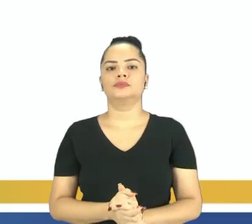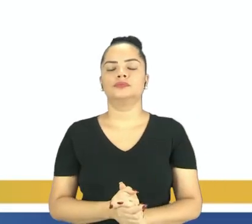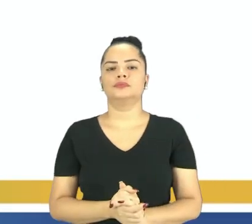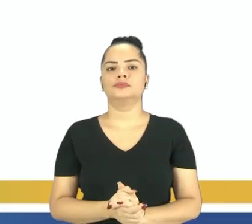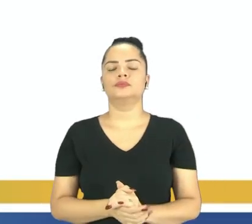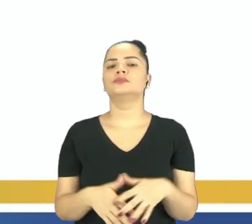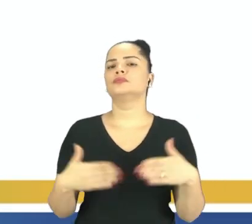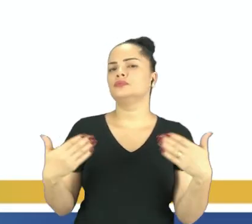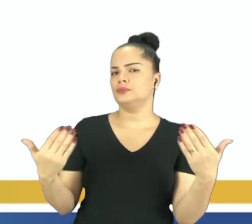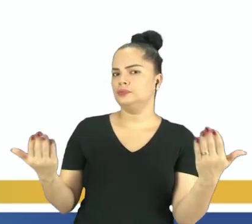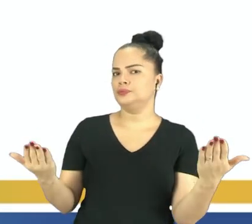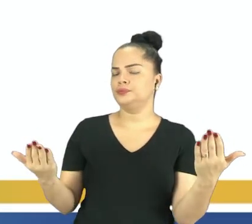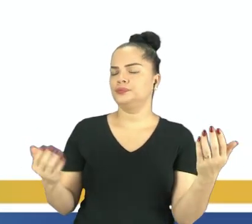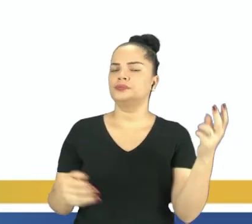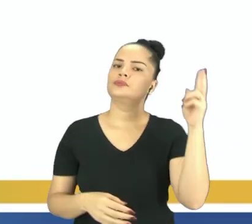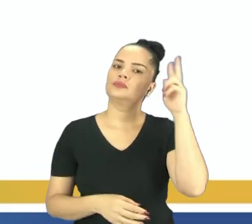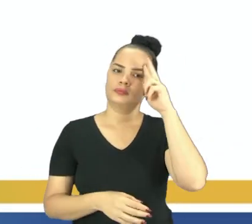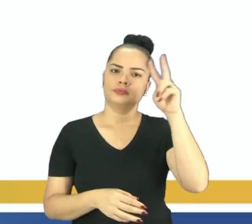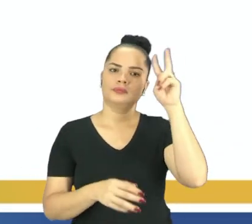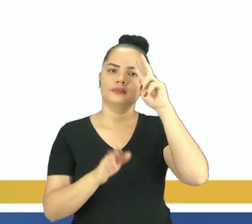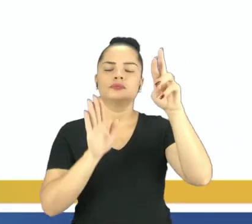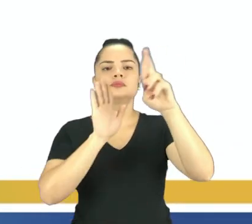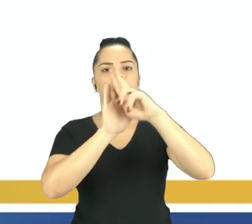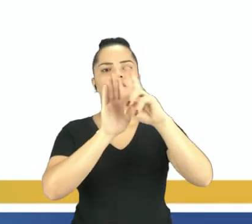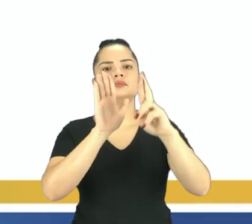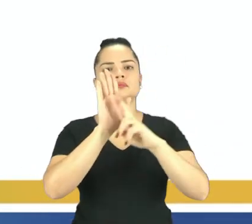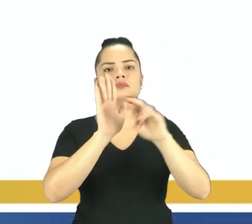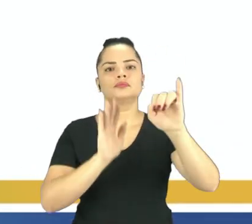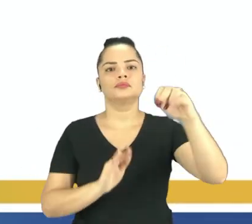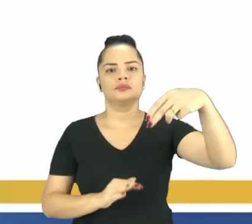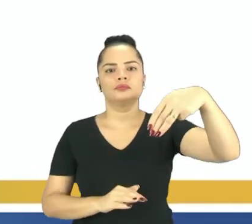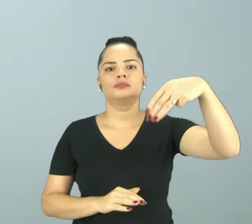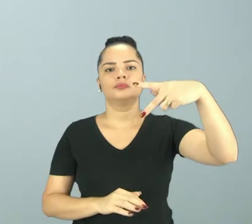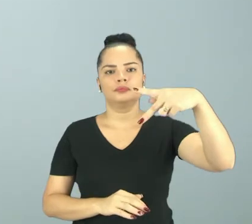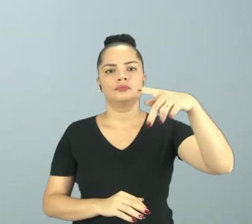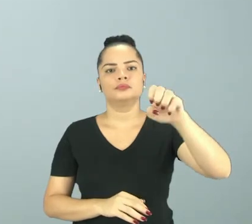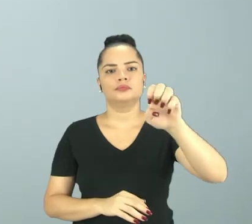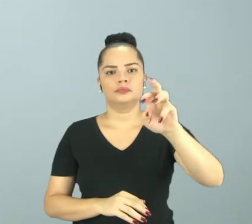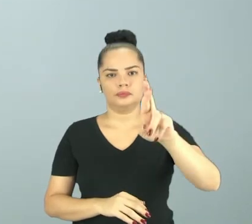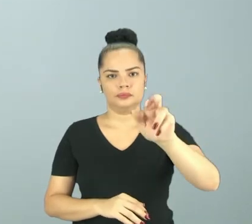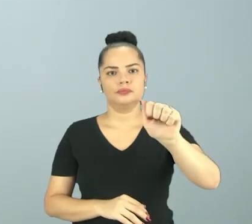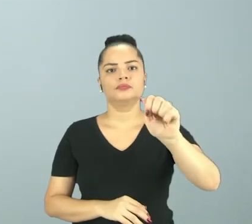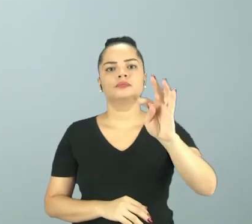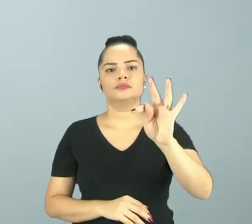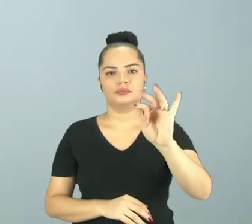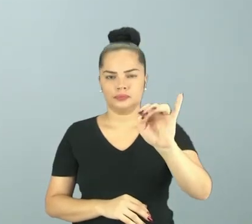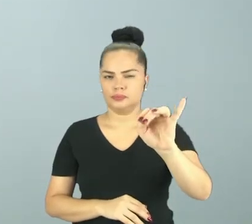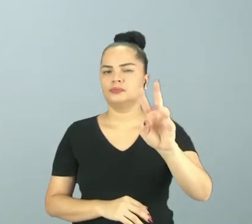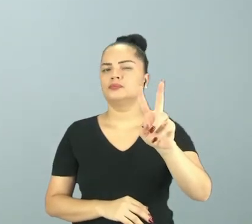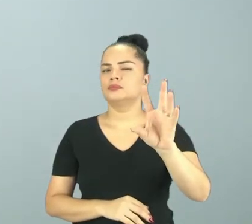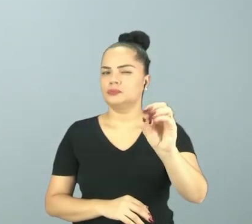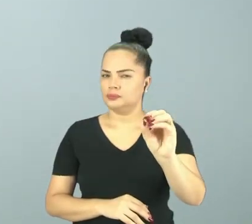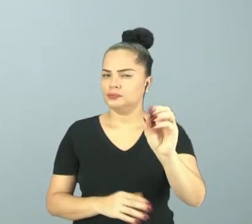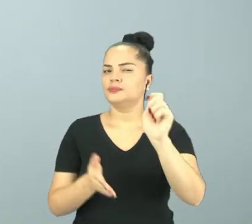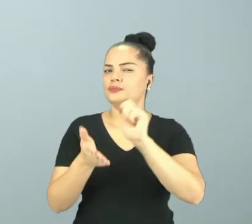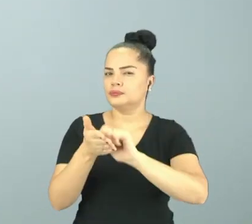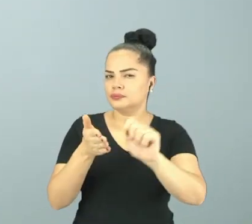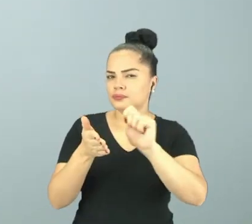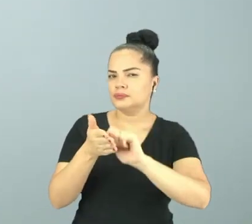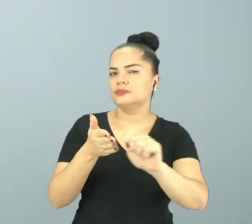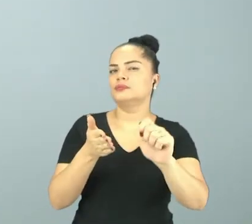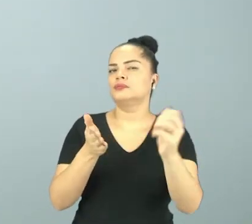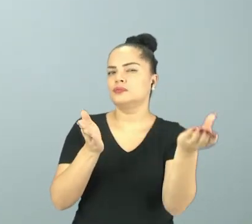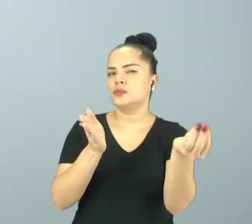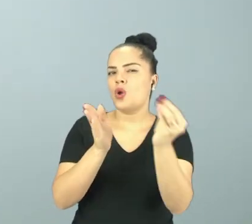aí, conseguiram relembrar das regras do imperativo e conseguiram aí, talvez mentalmente, até escrevendo,